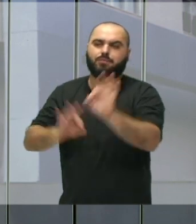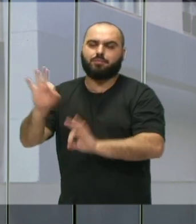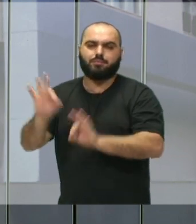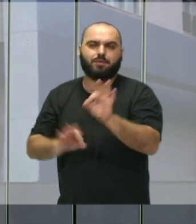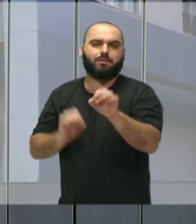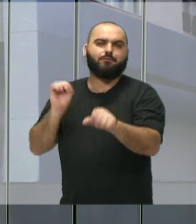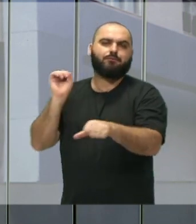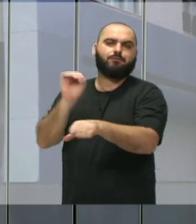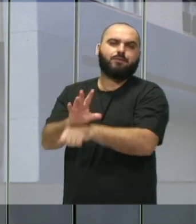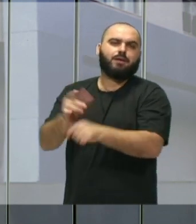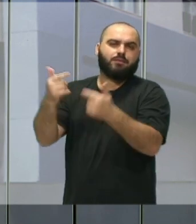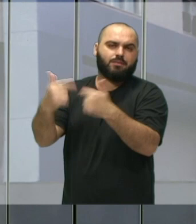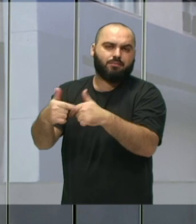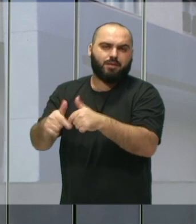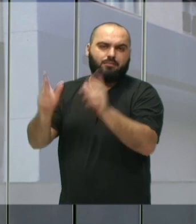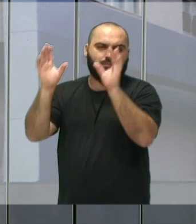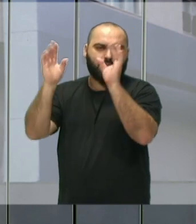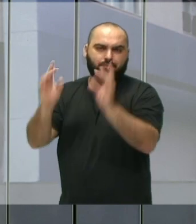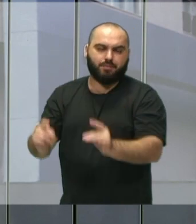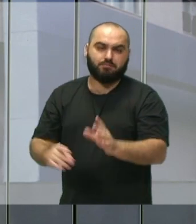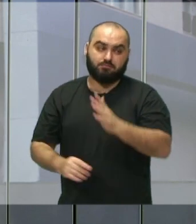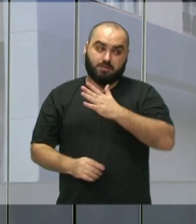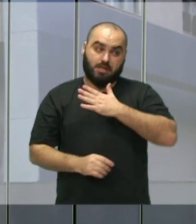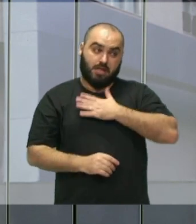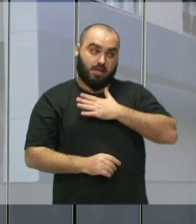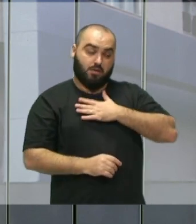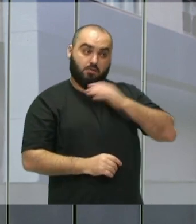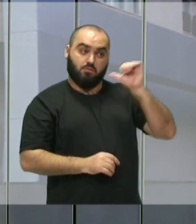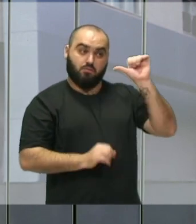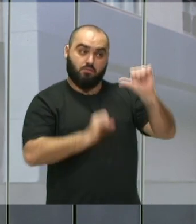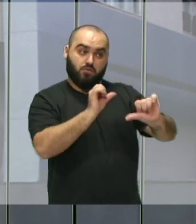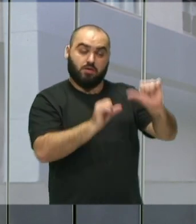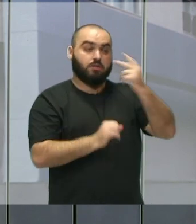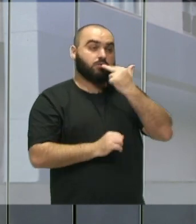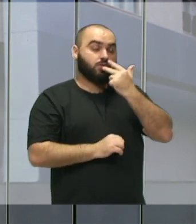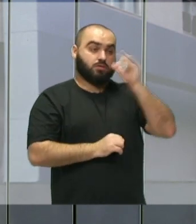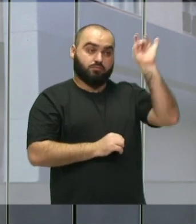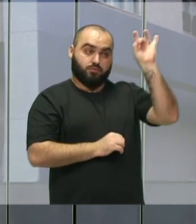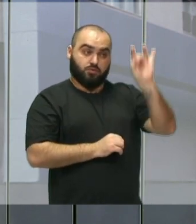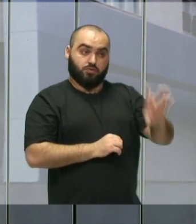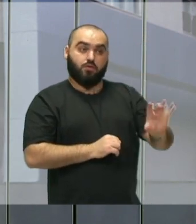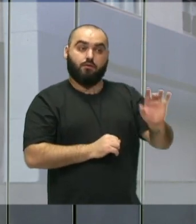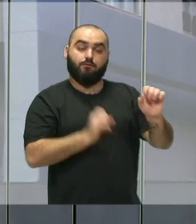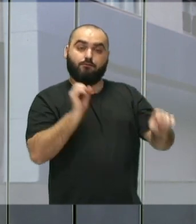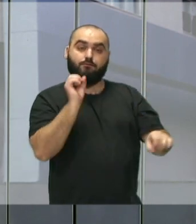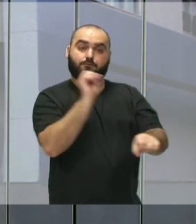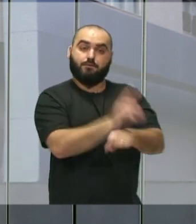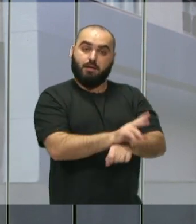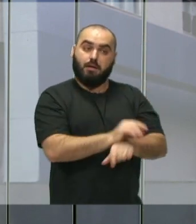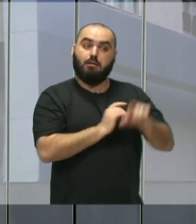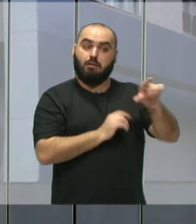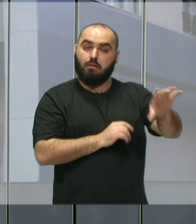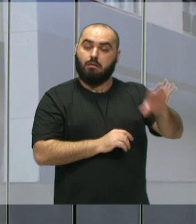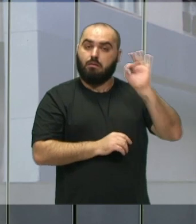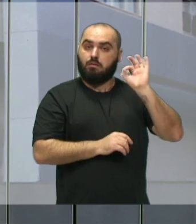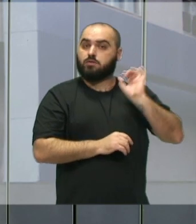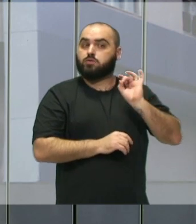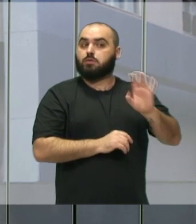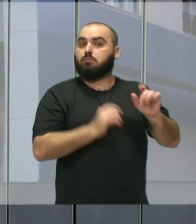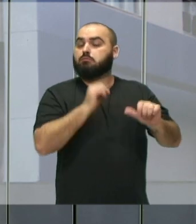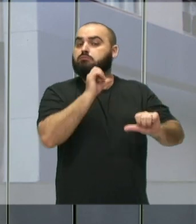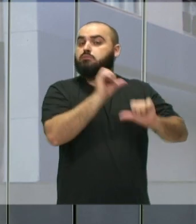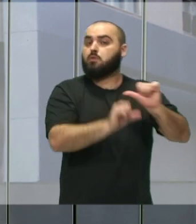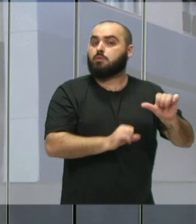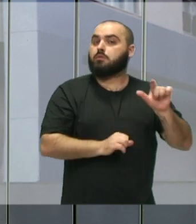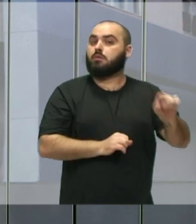cargos, enfim. Eu entendo que eu só estou mudando a modalidade desses cargos para os quais eles são escolhidos, as pessoas